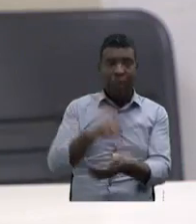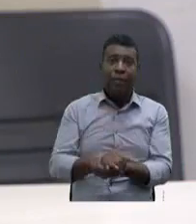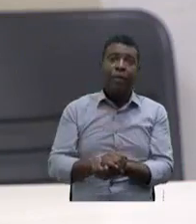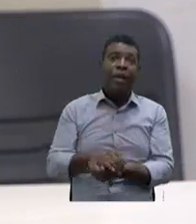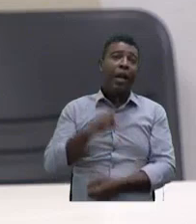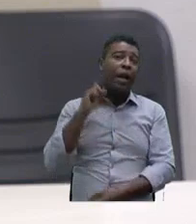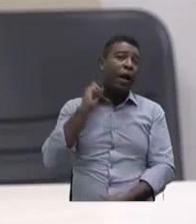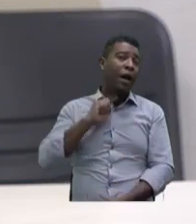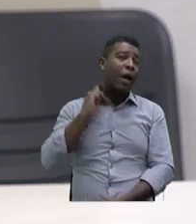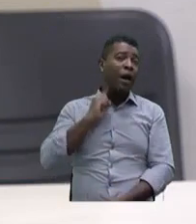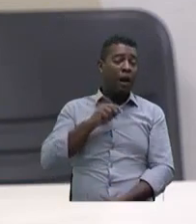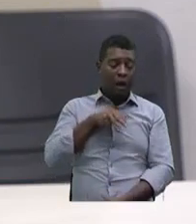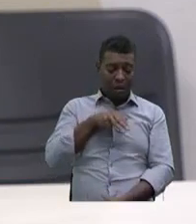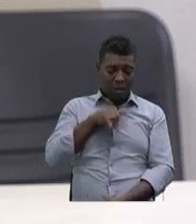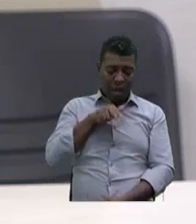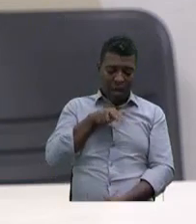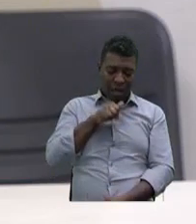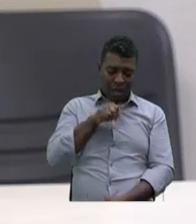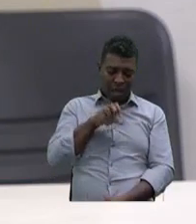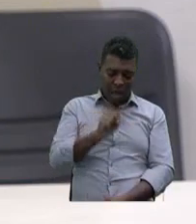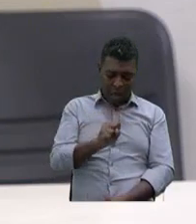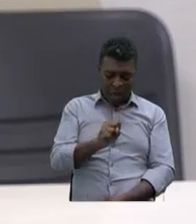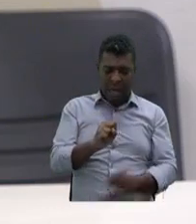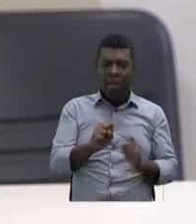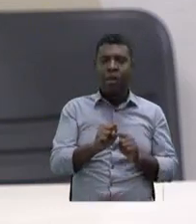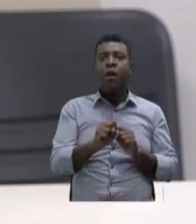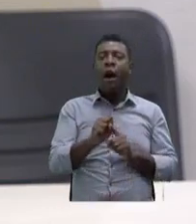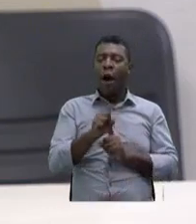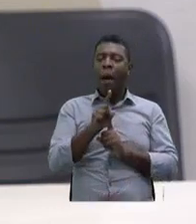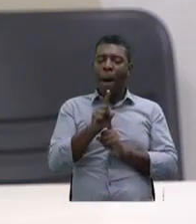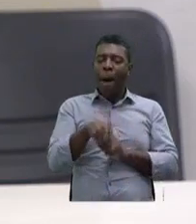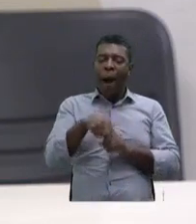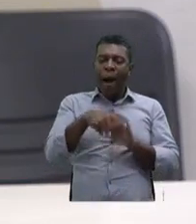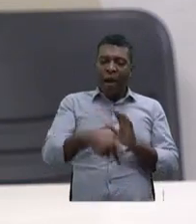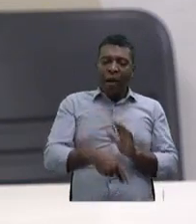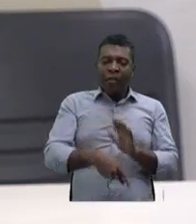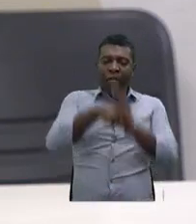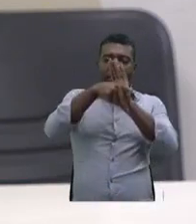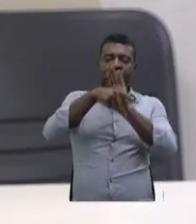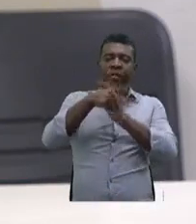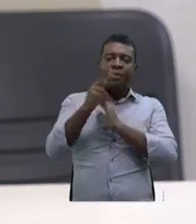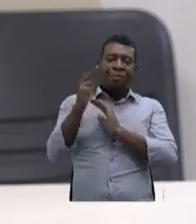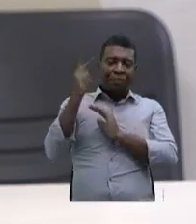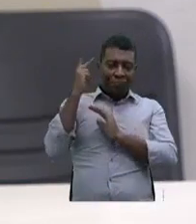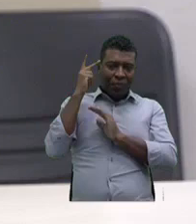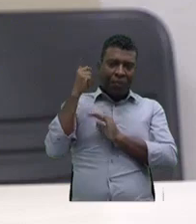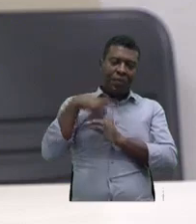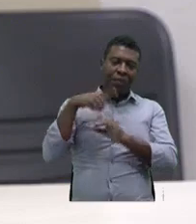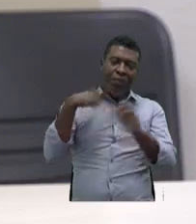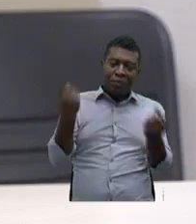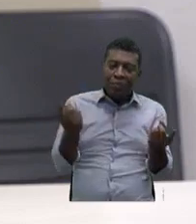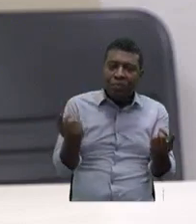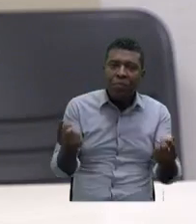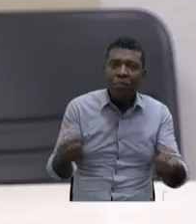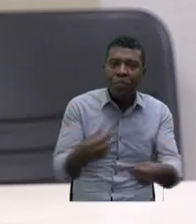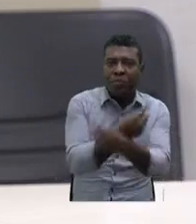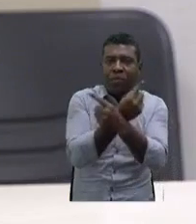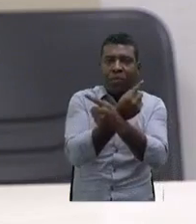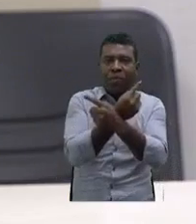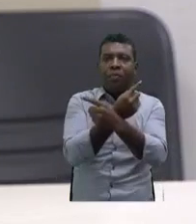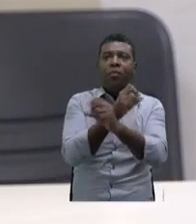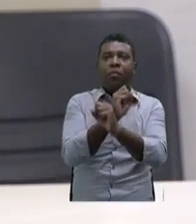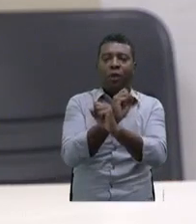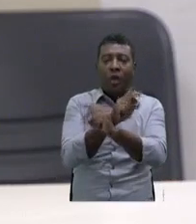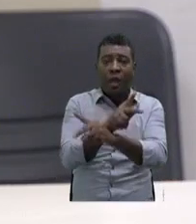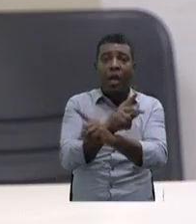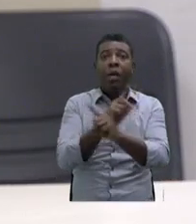Minas ela se coloca com esse grande patrimônio histórico, com essa própria contradição, nesse lugar de